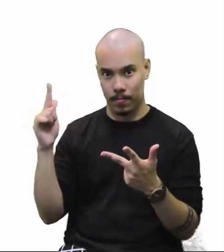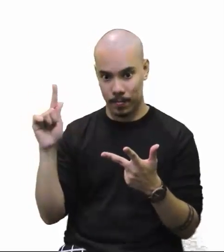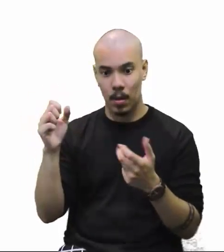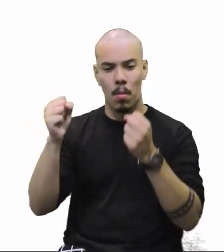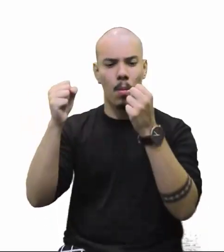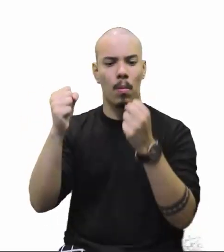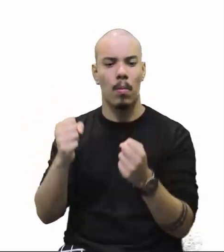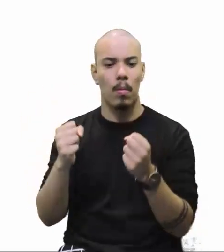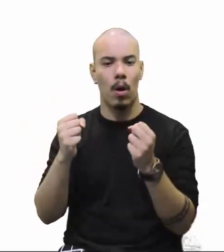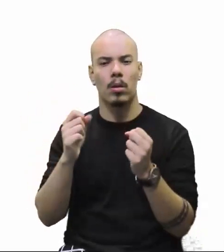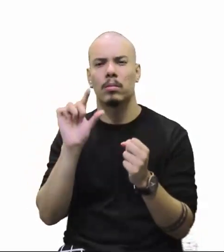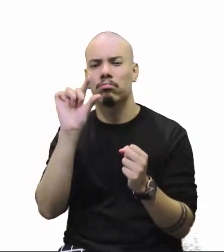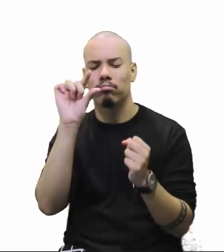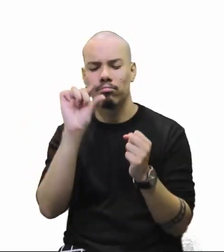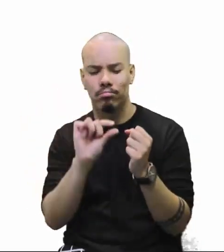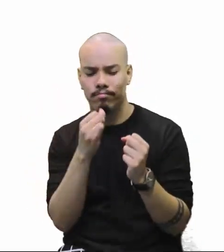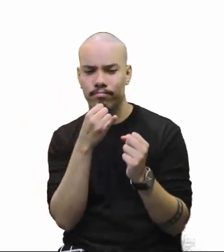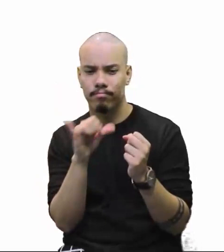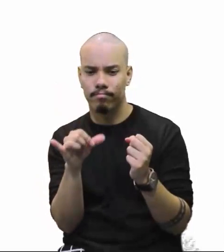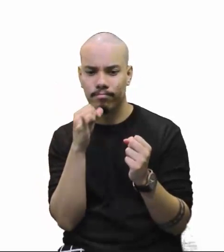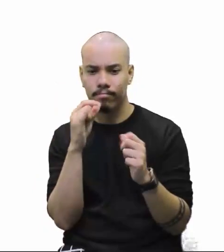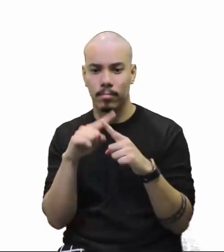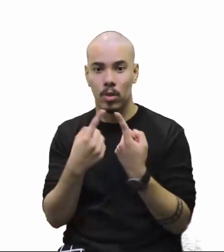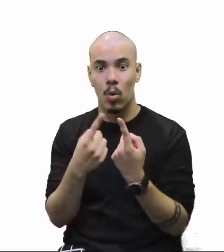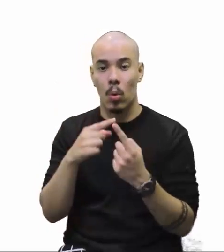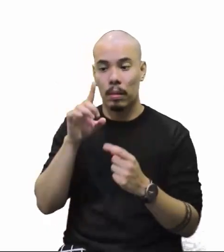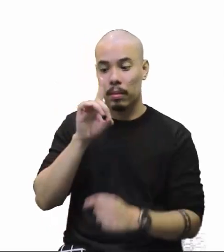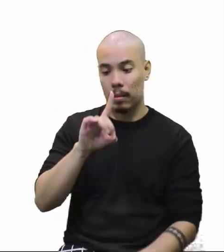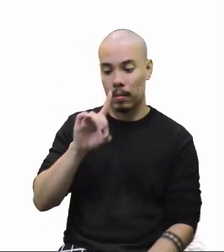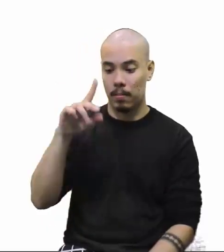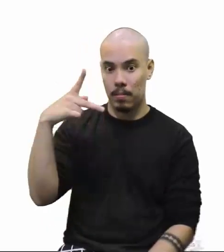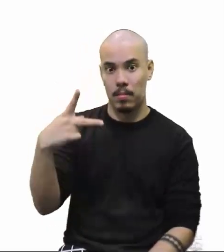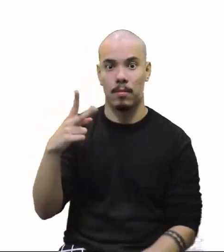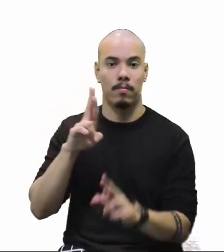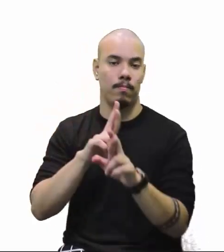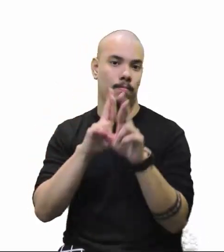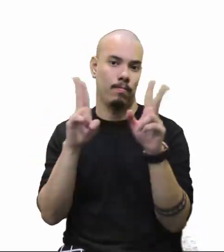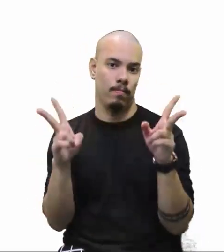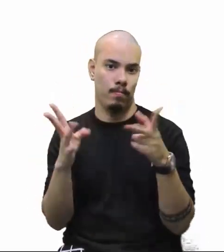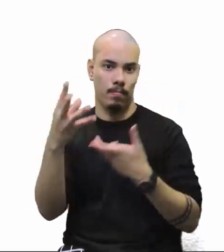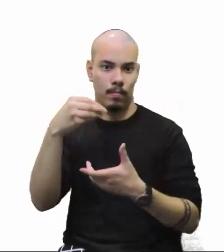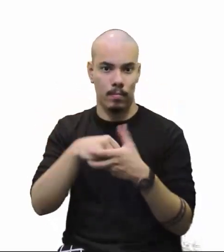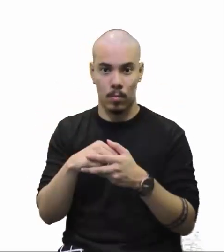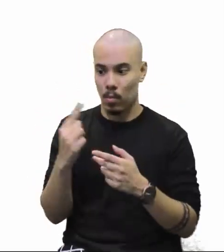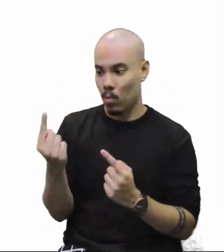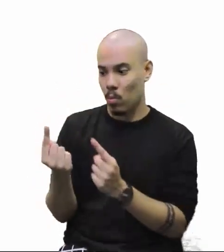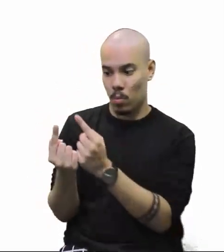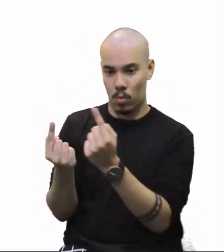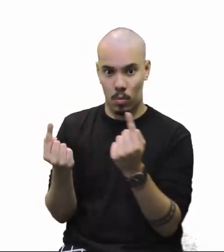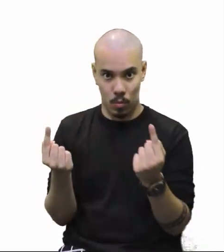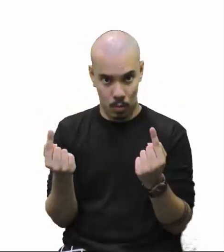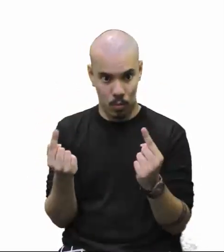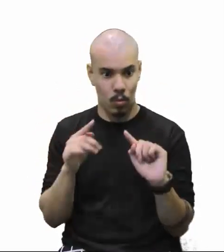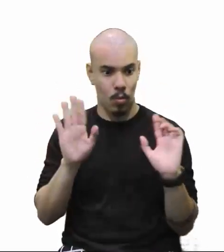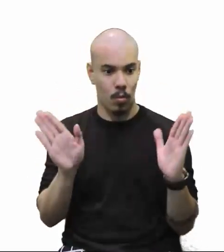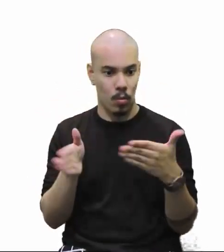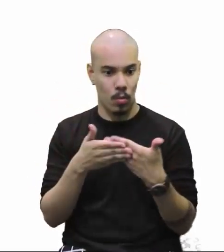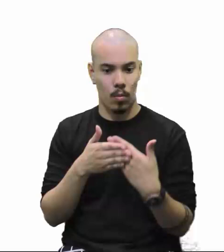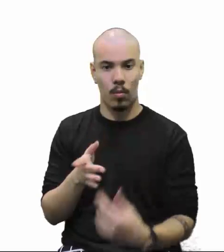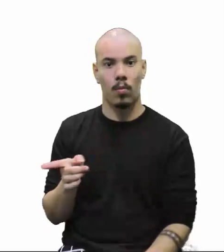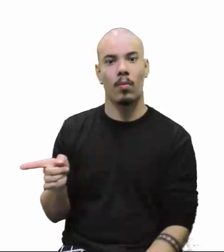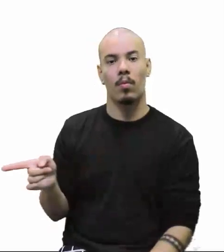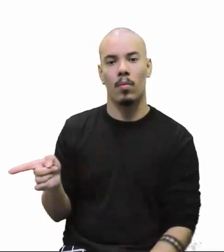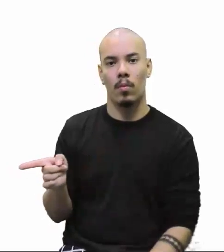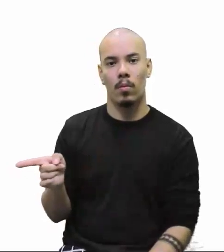baixas intensidades ou a diferença de potencial elétrico entre dois pontos. E para fechar, o ohmímetro, né? Mede